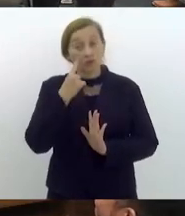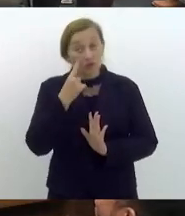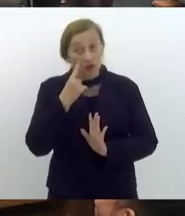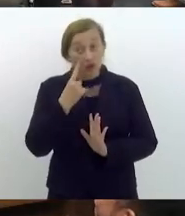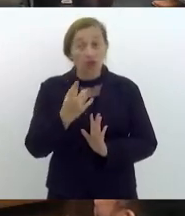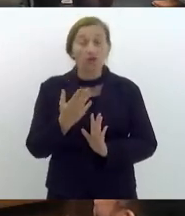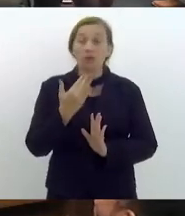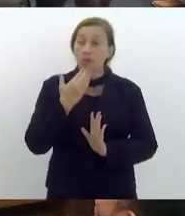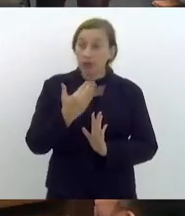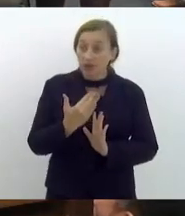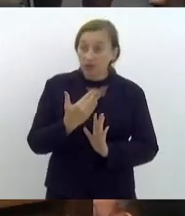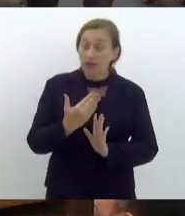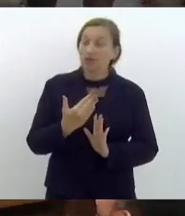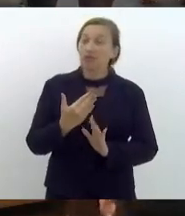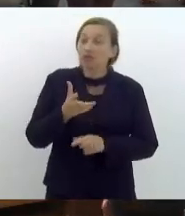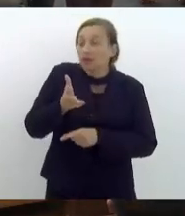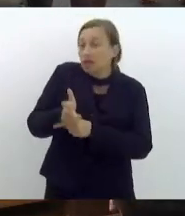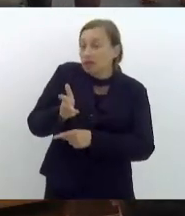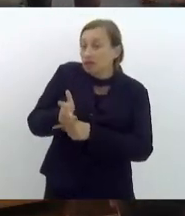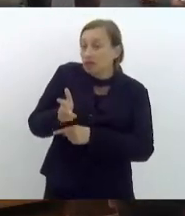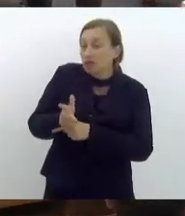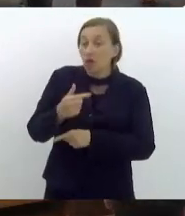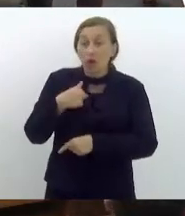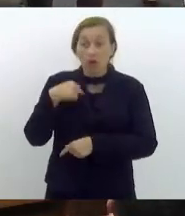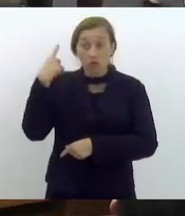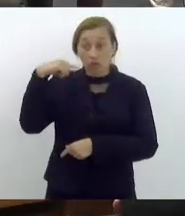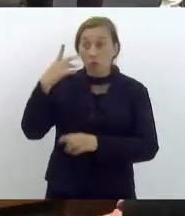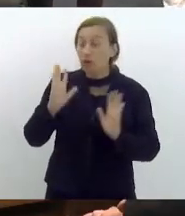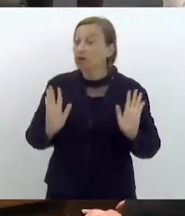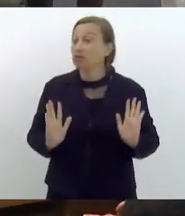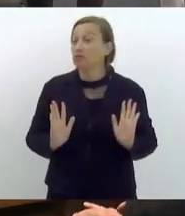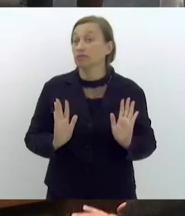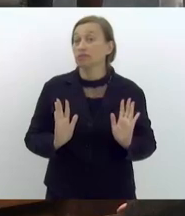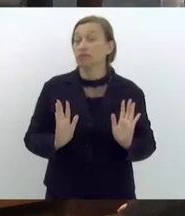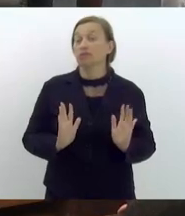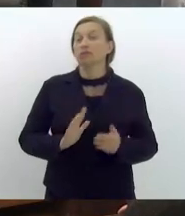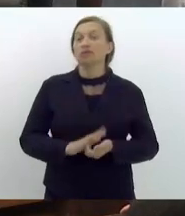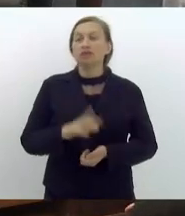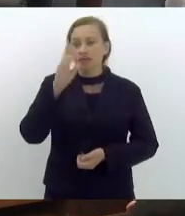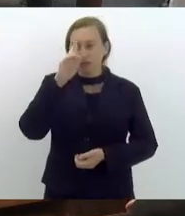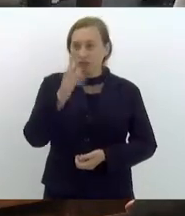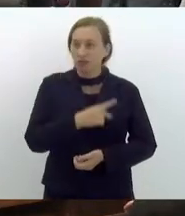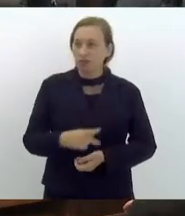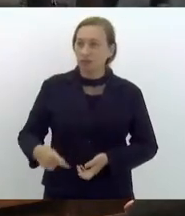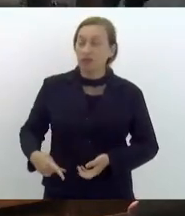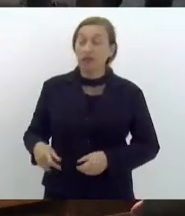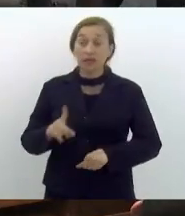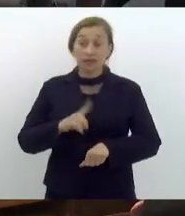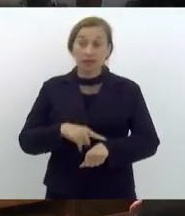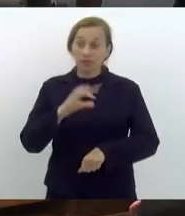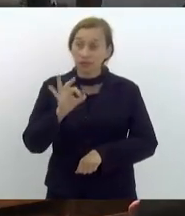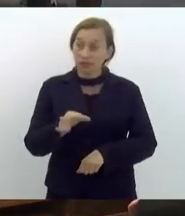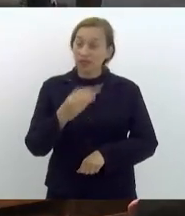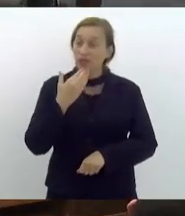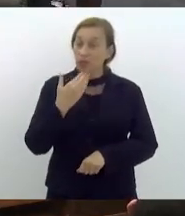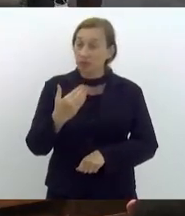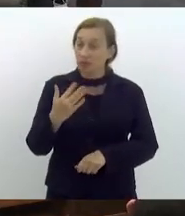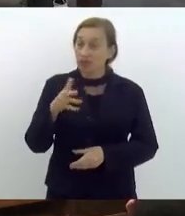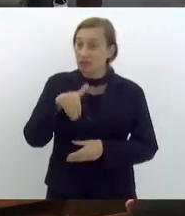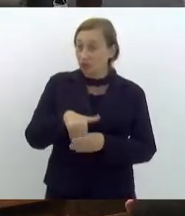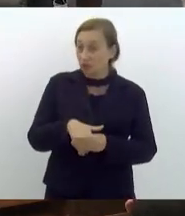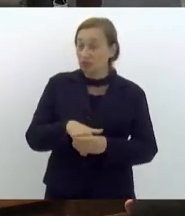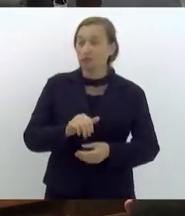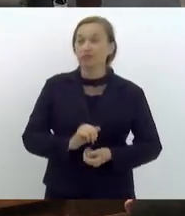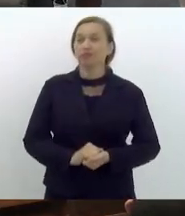eu solicito aqui as câmeras então eu tô ficando louca senhora presidente em tempo hábil eu tô pedindo declaração de